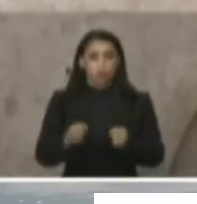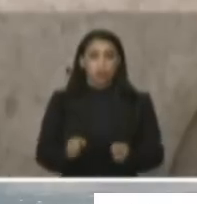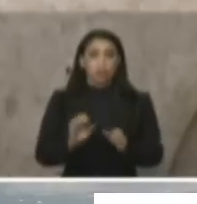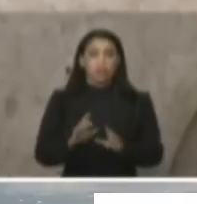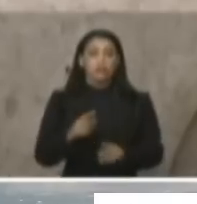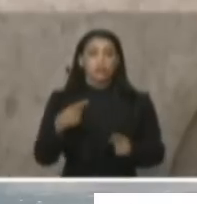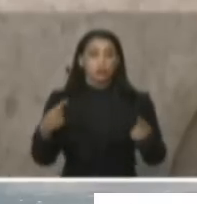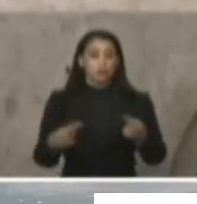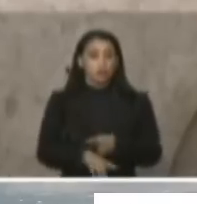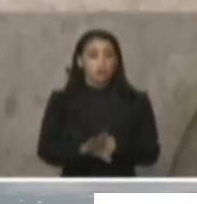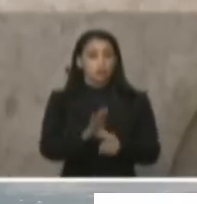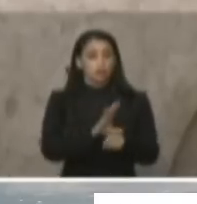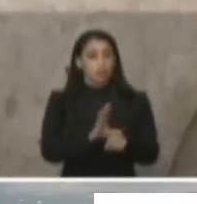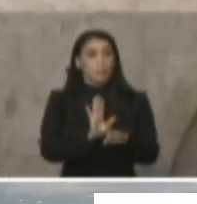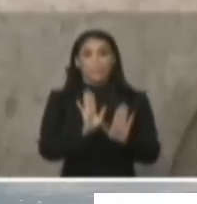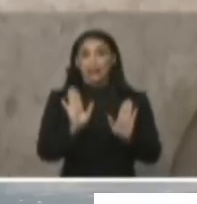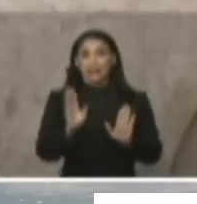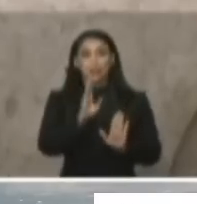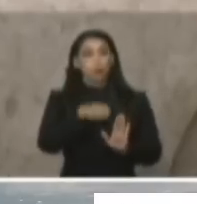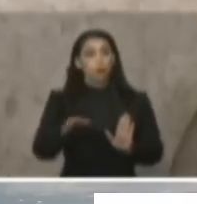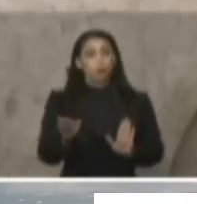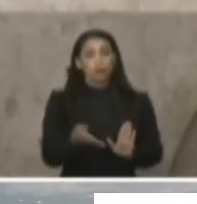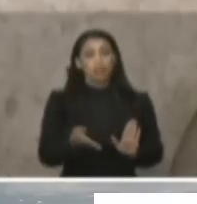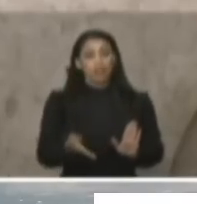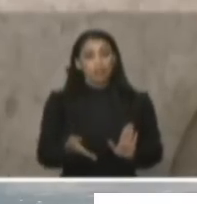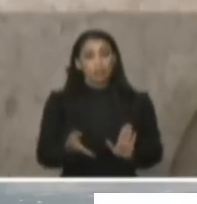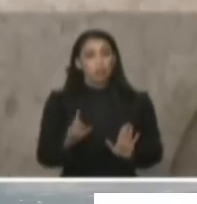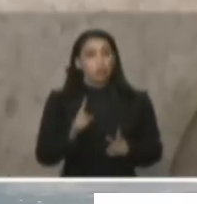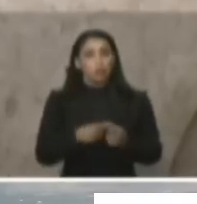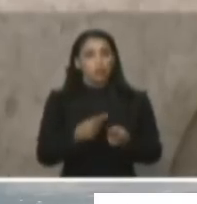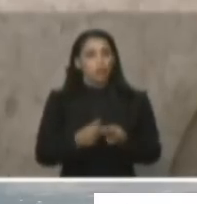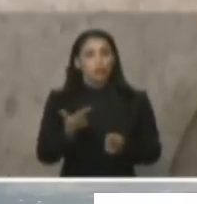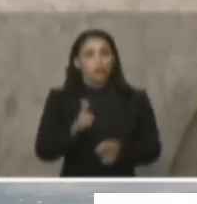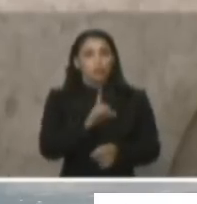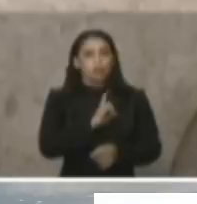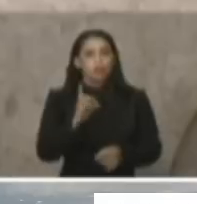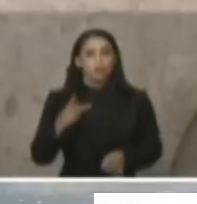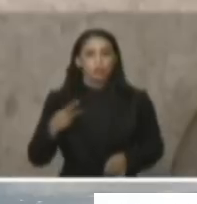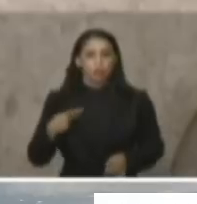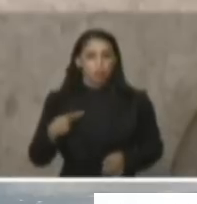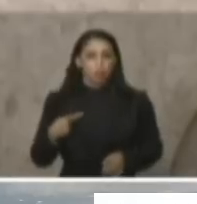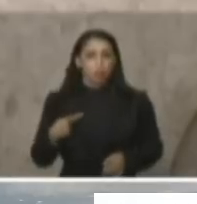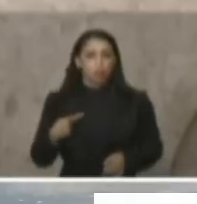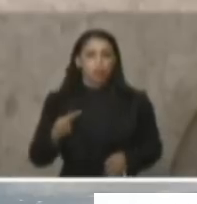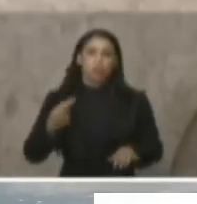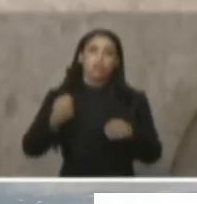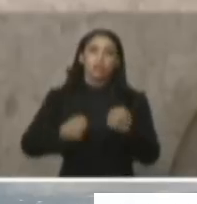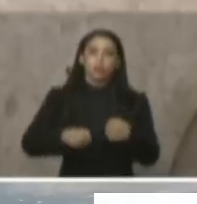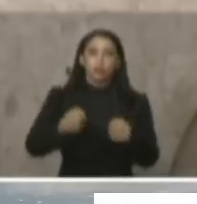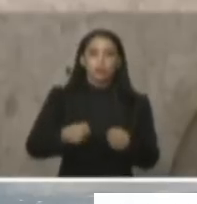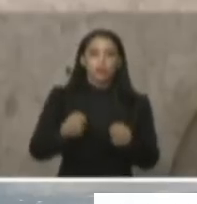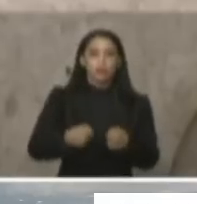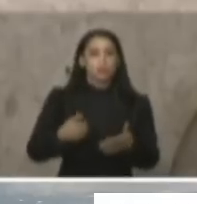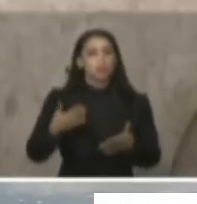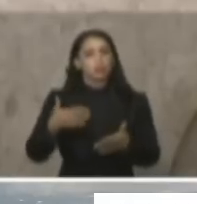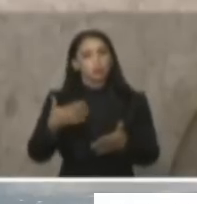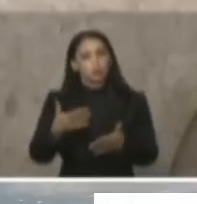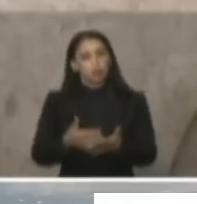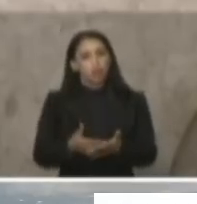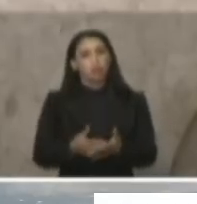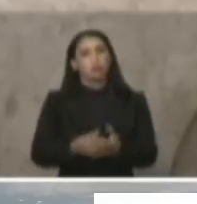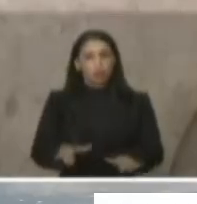Federal e tem algumas expectativas já para o conteúdo desse discurso ele deve mencionar aí as eleições de outubro também fazer um